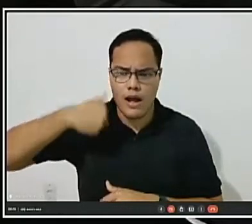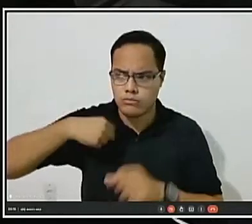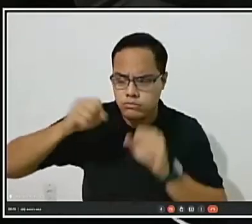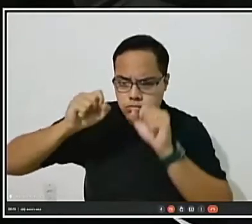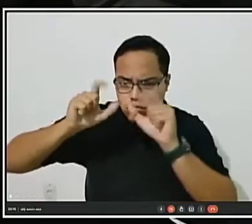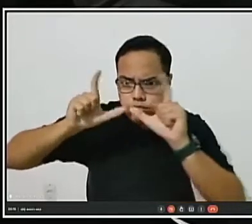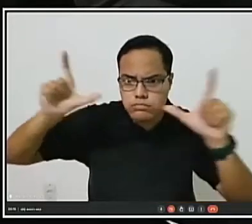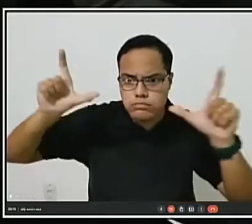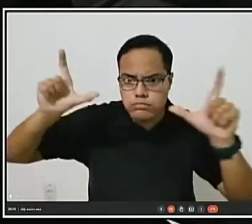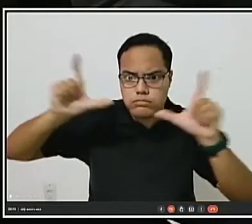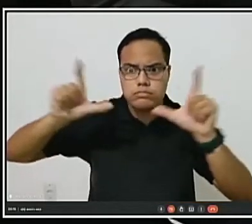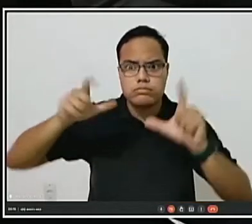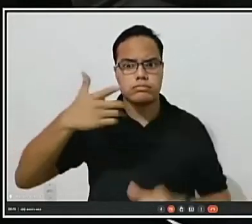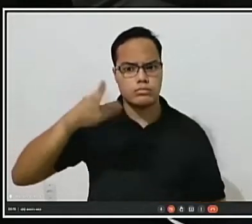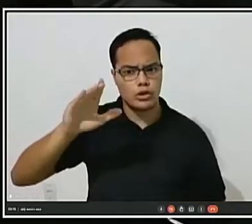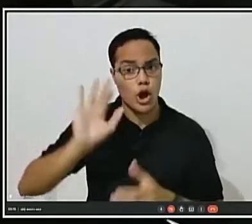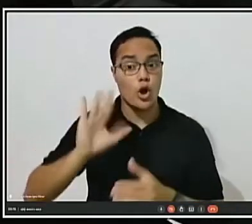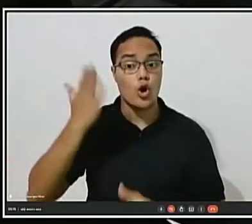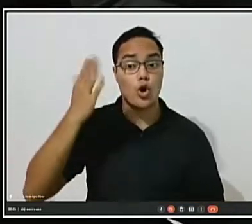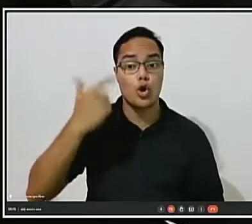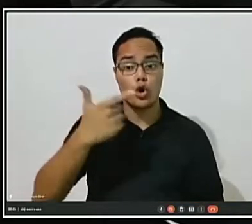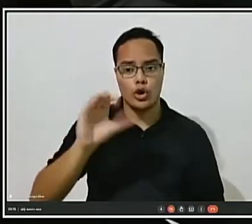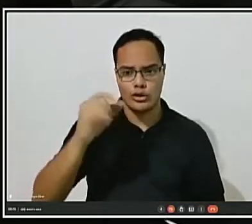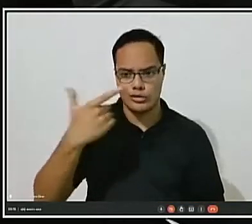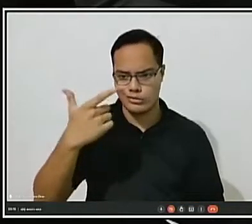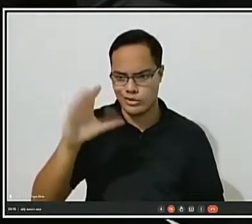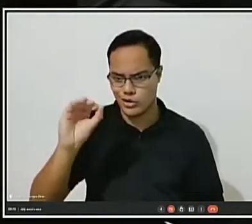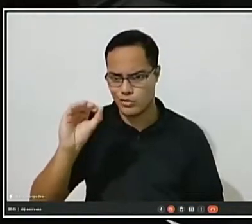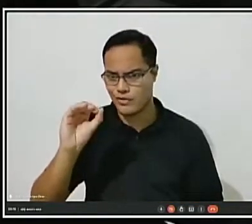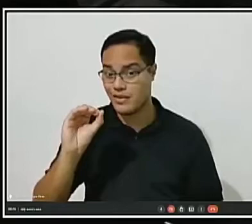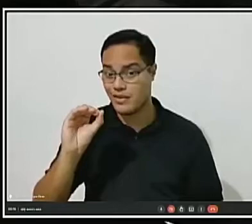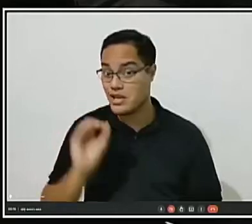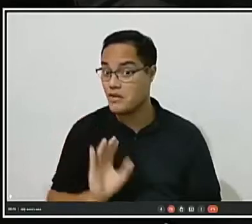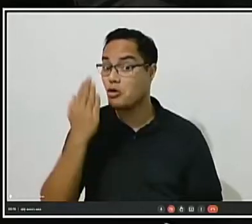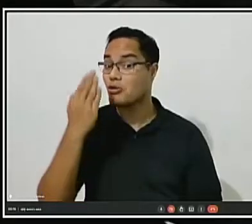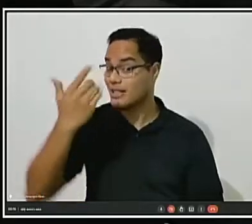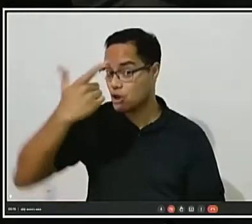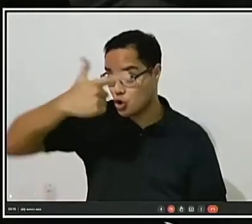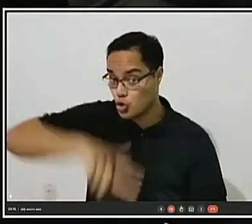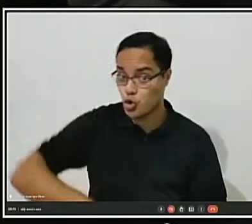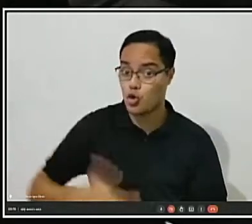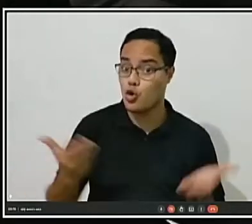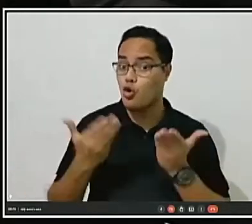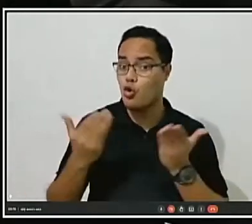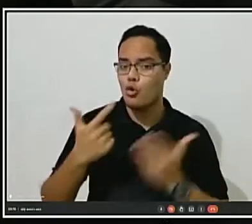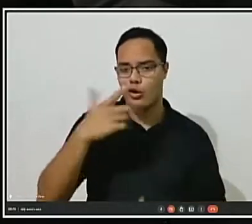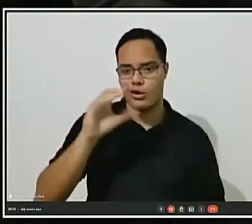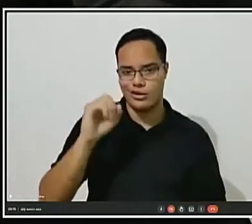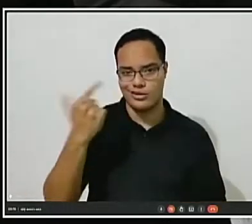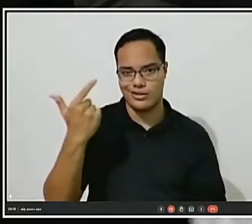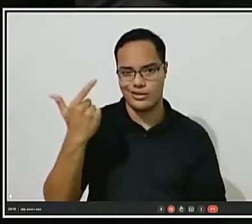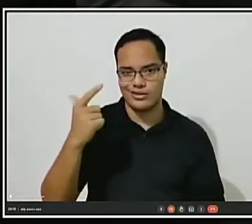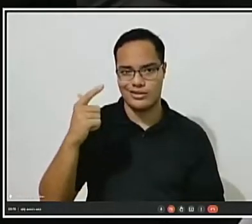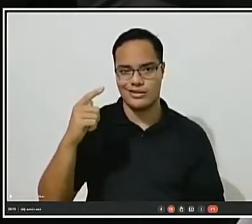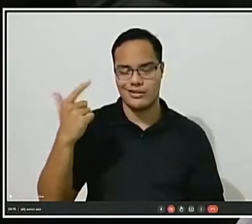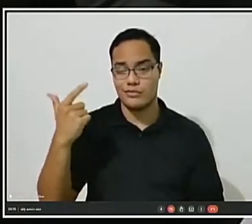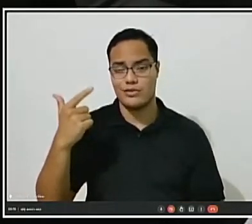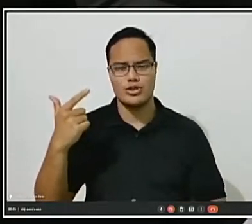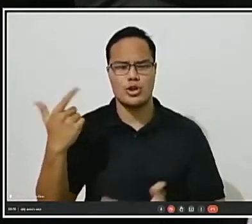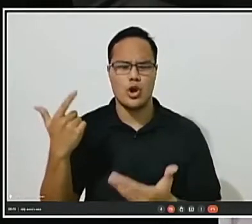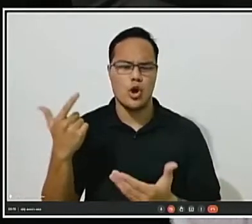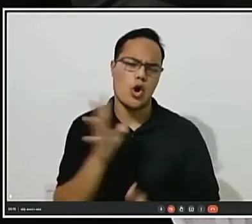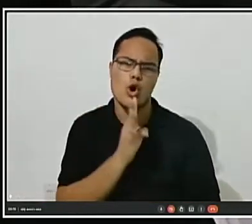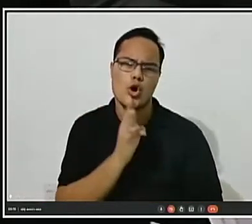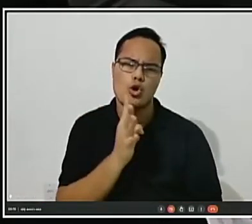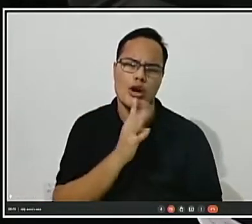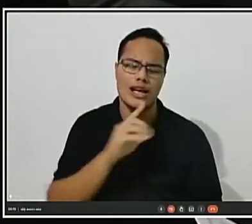2020 e já estão se preparando para fazer de novo em 2022, que é o famoso sopão nos bairros aí, Limeira e